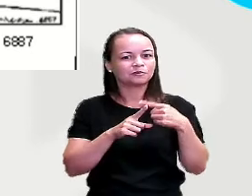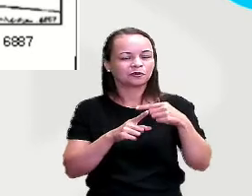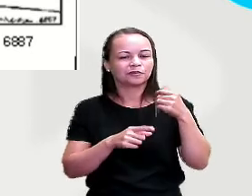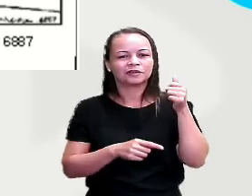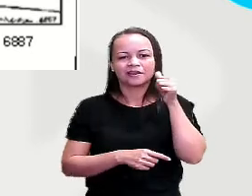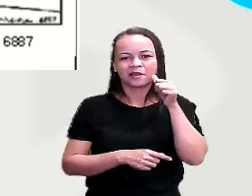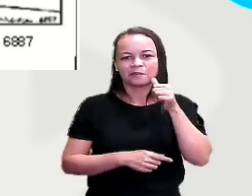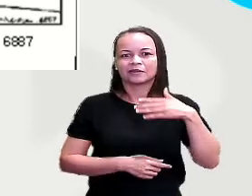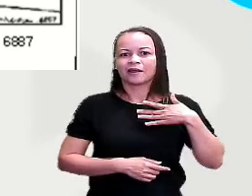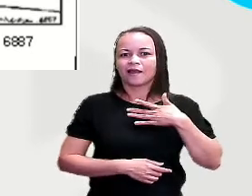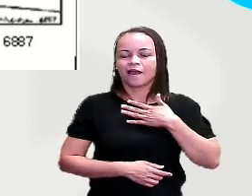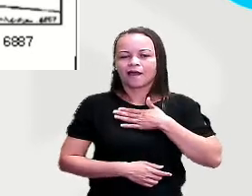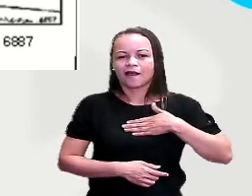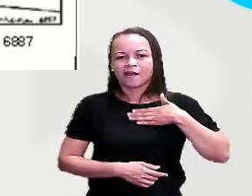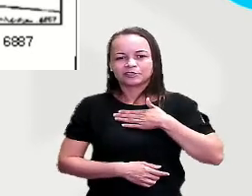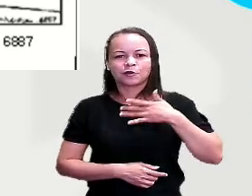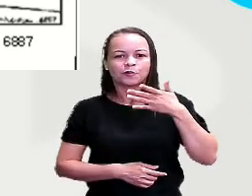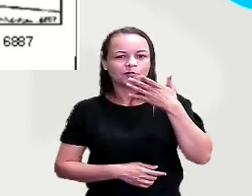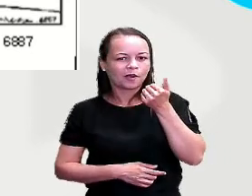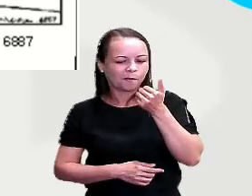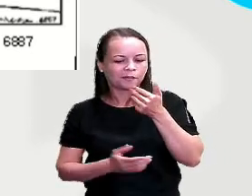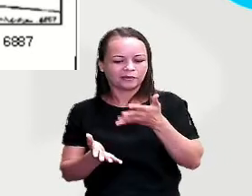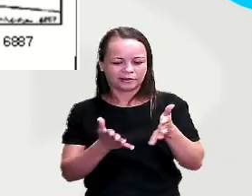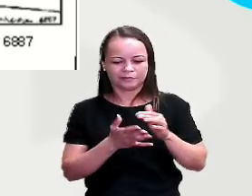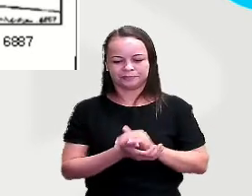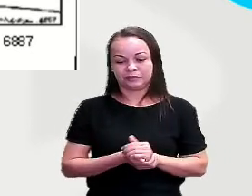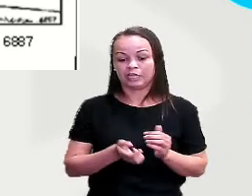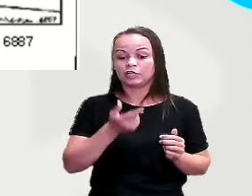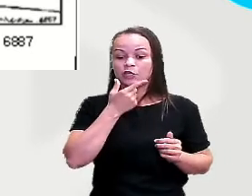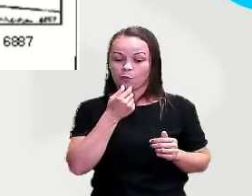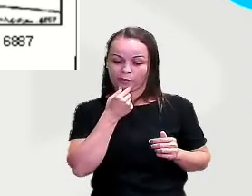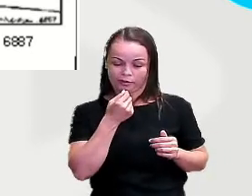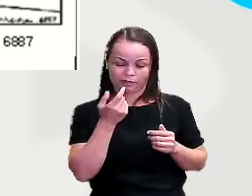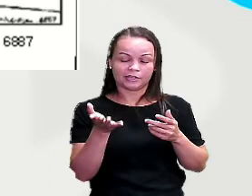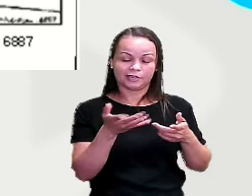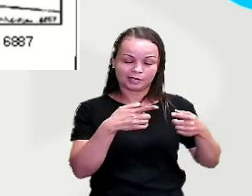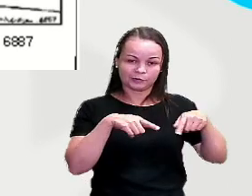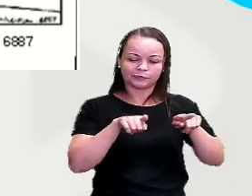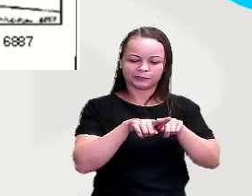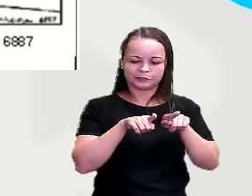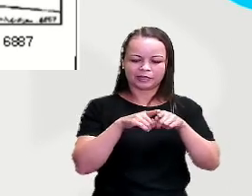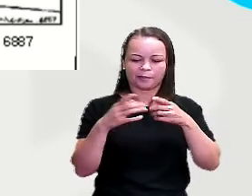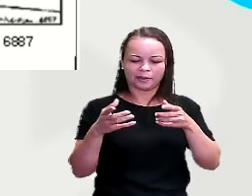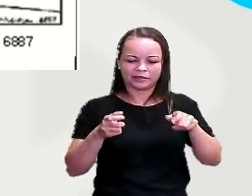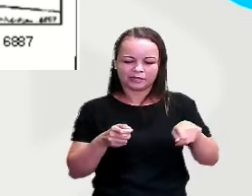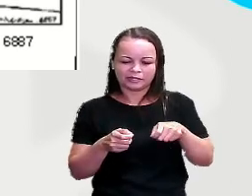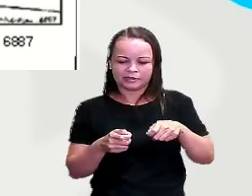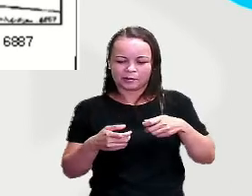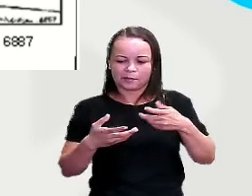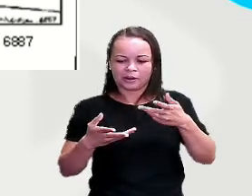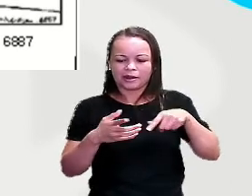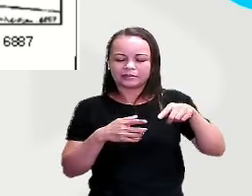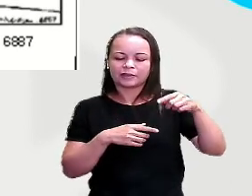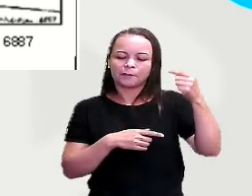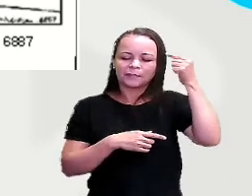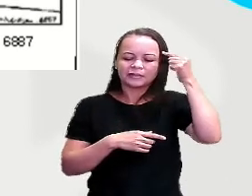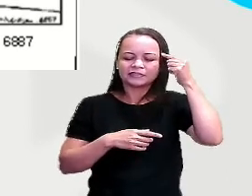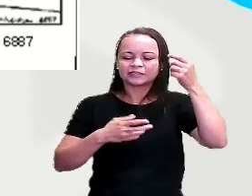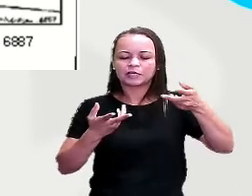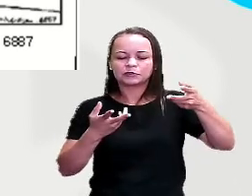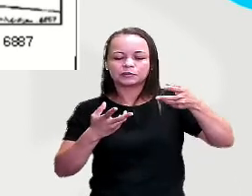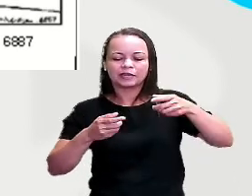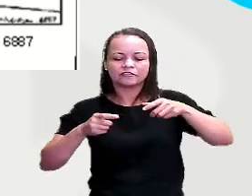adora brincar, se divertir. Querendo já fazer um balão ali para se balançar e aproveitar.